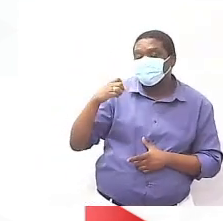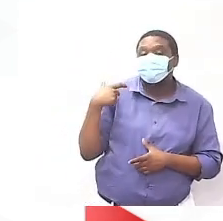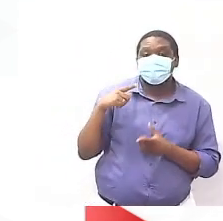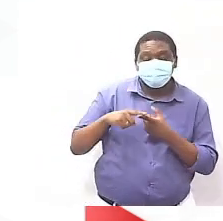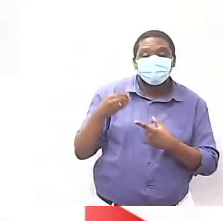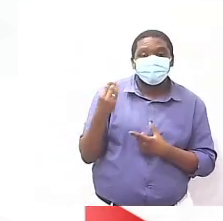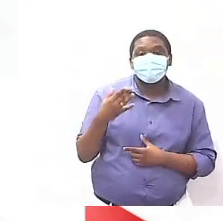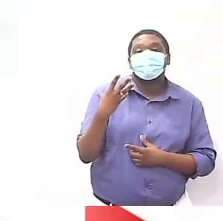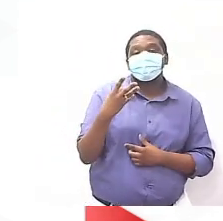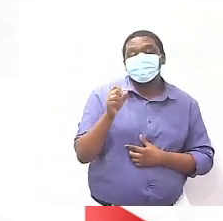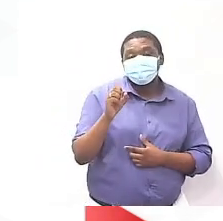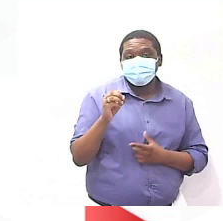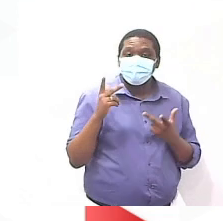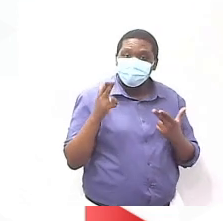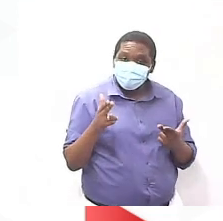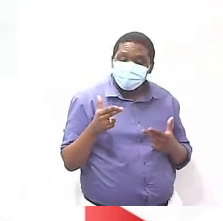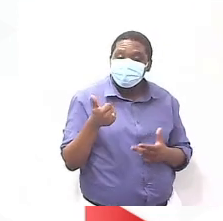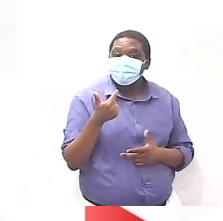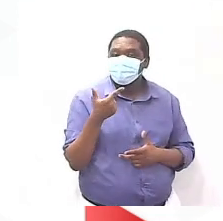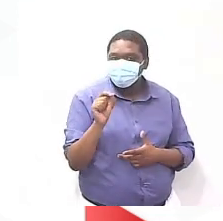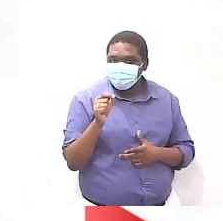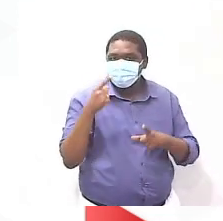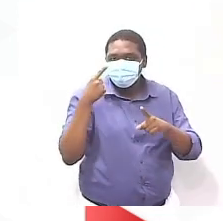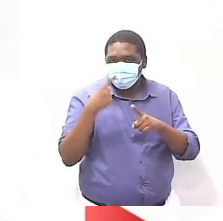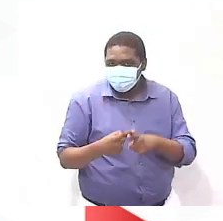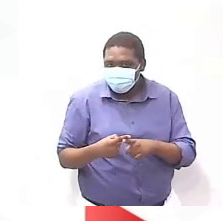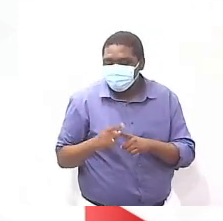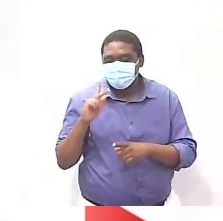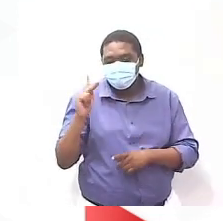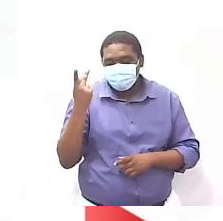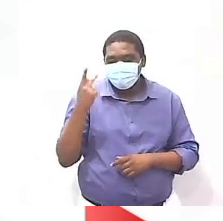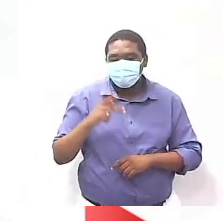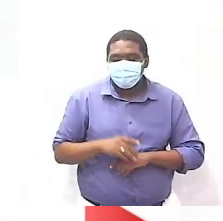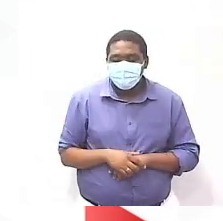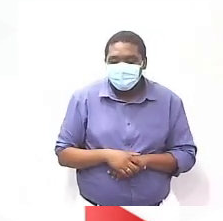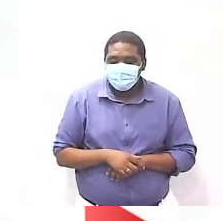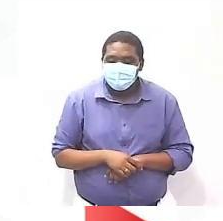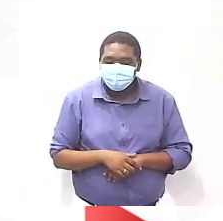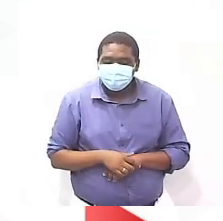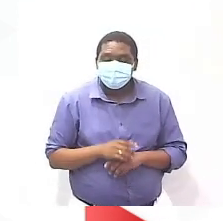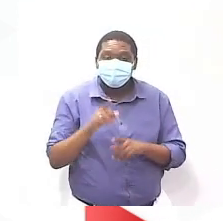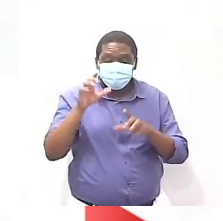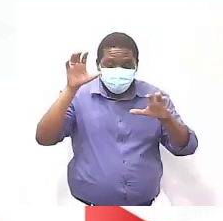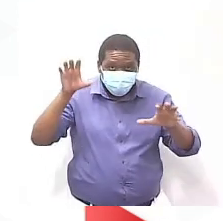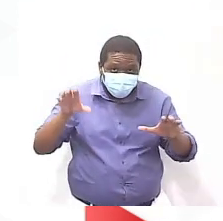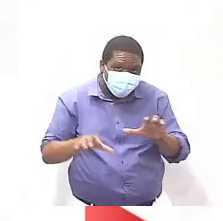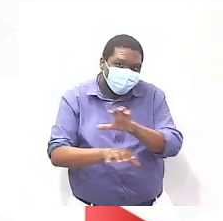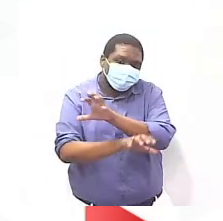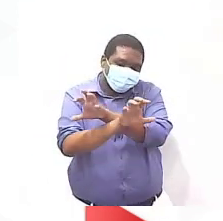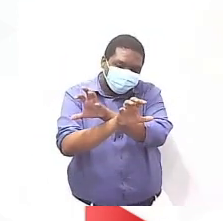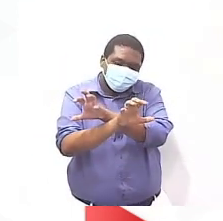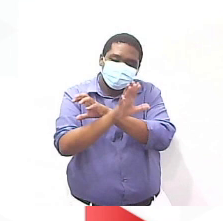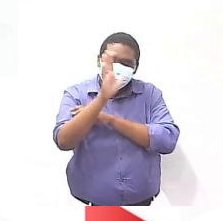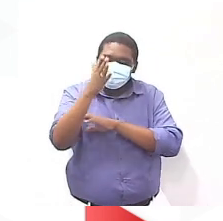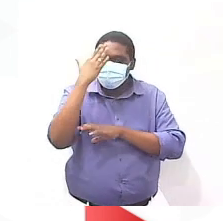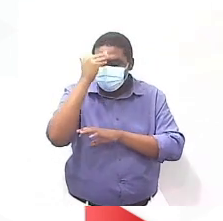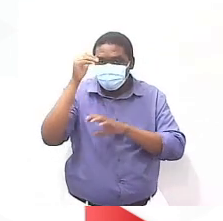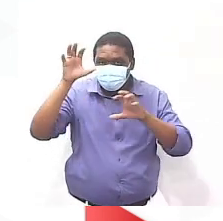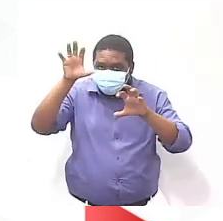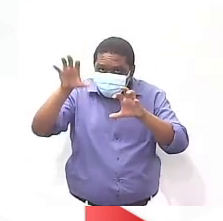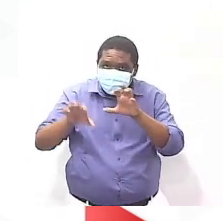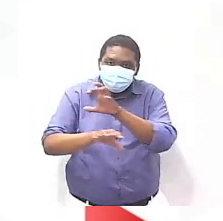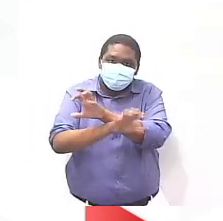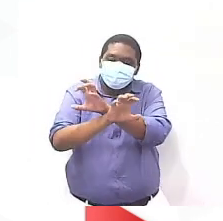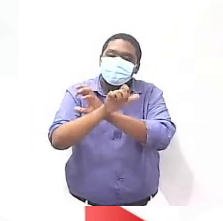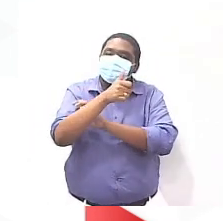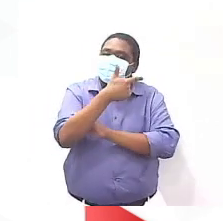480 igual a 120 vezes H. O que a gente faz? Mudança. Já sabe, né? 120 vai